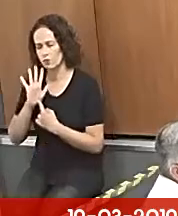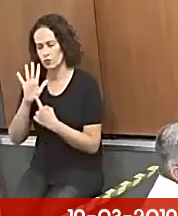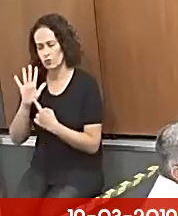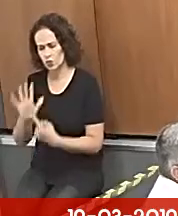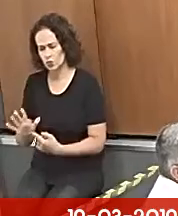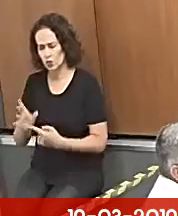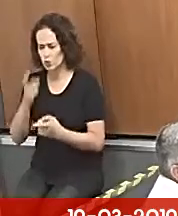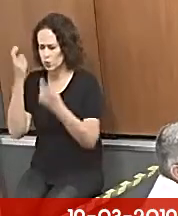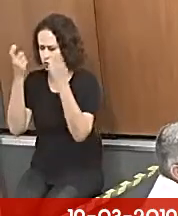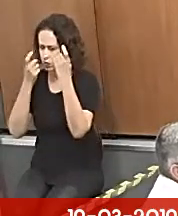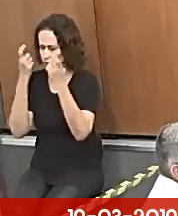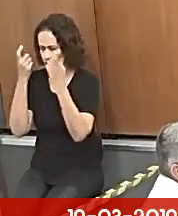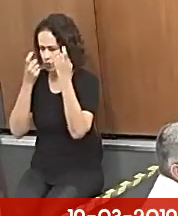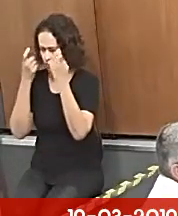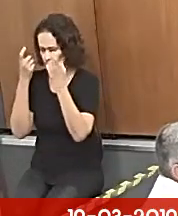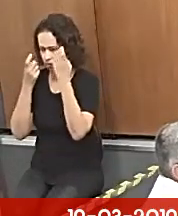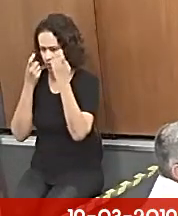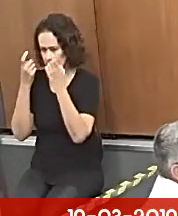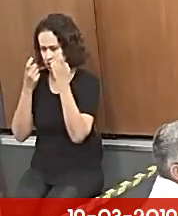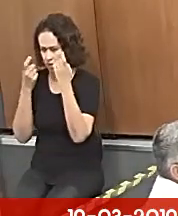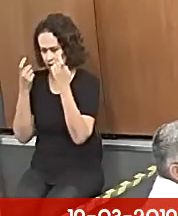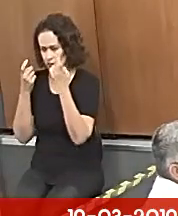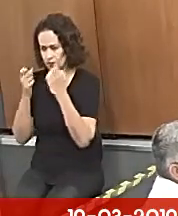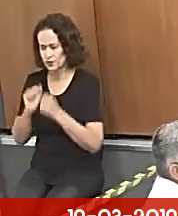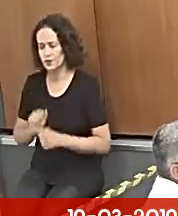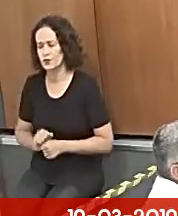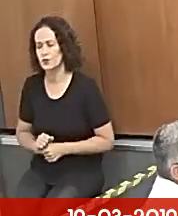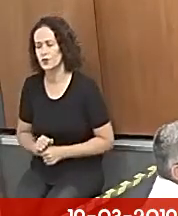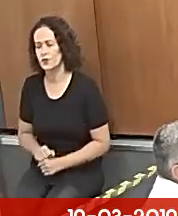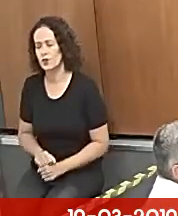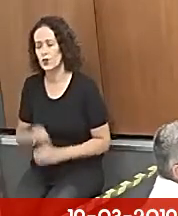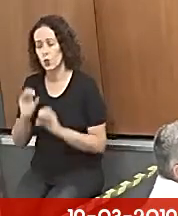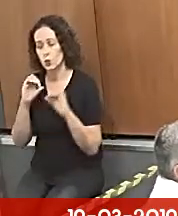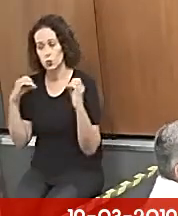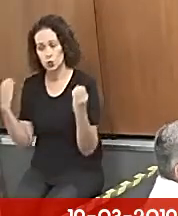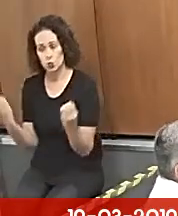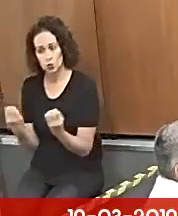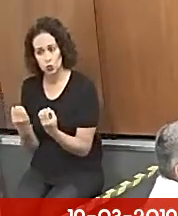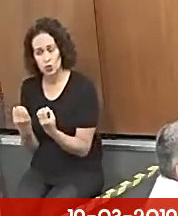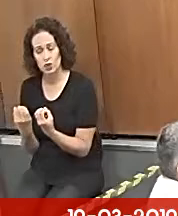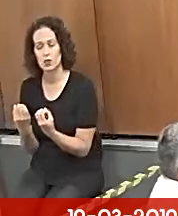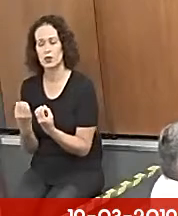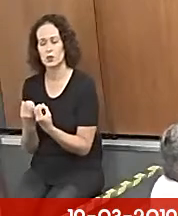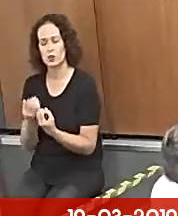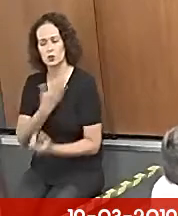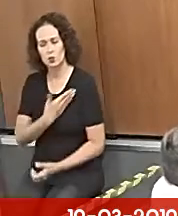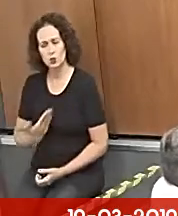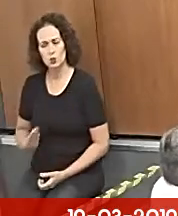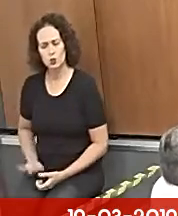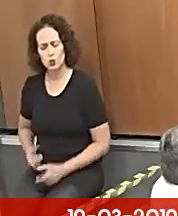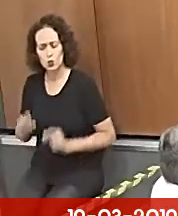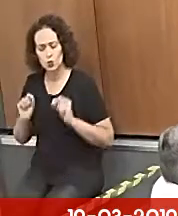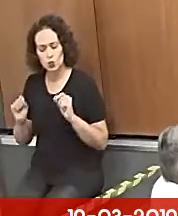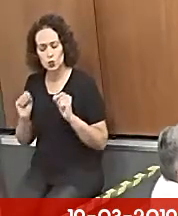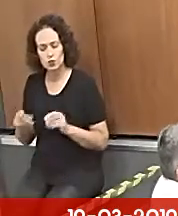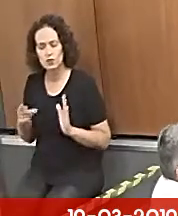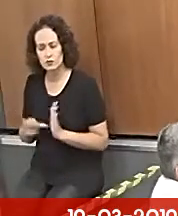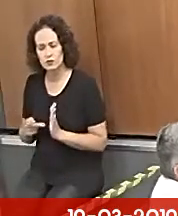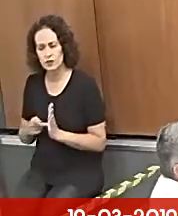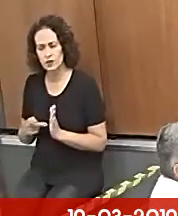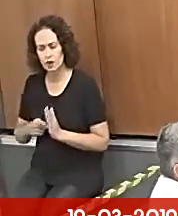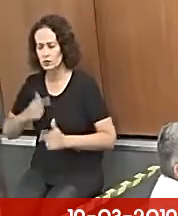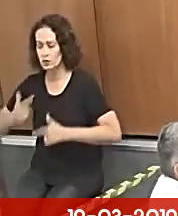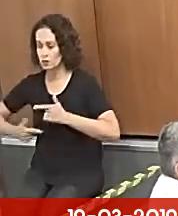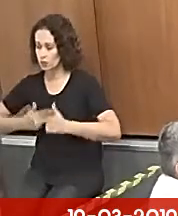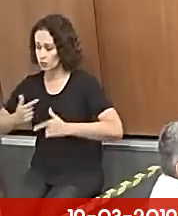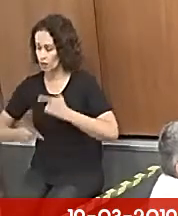sobre a preocupação de trazer dos órgãos públicos o que realmente estão trabalhando em prol das pessoas